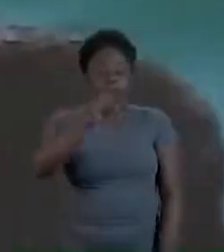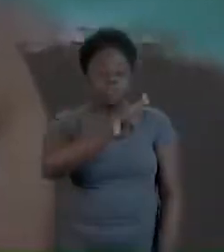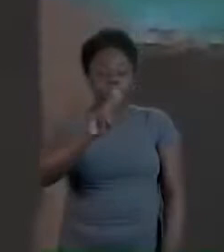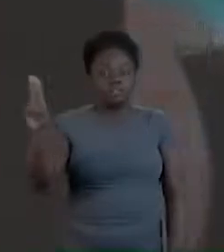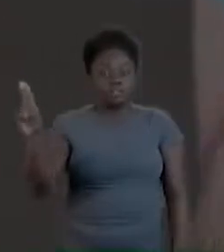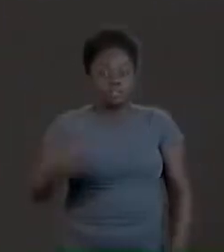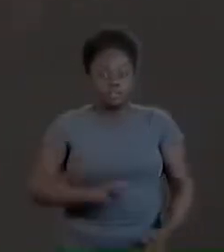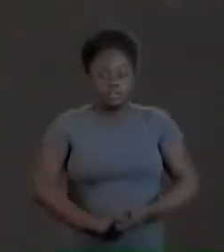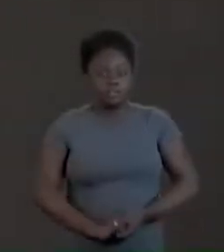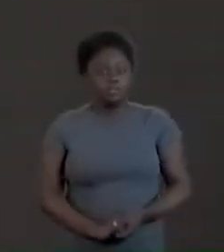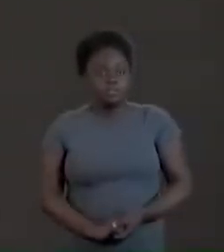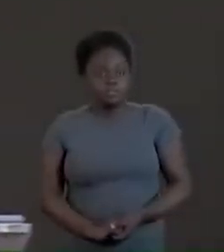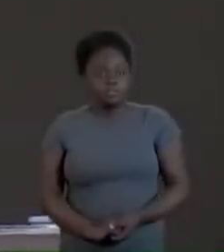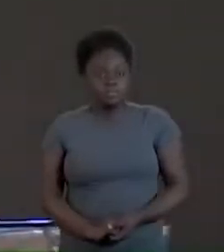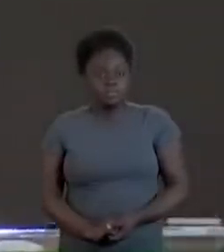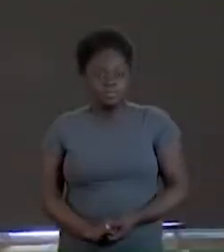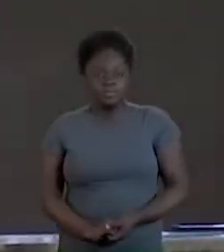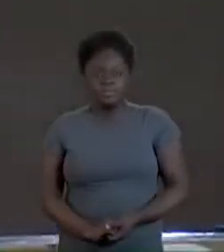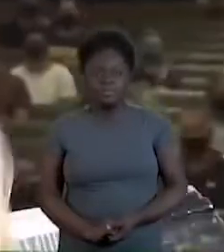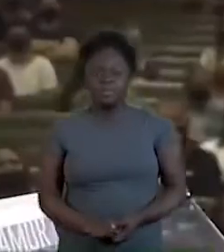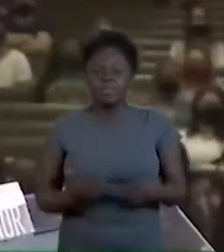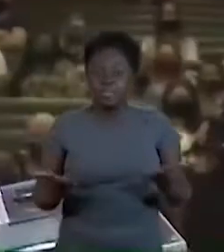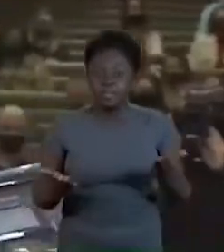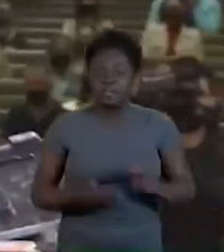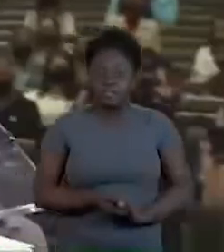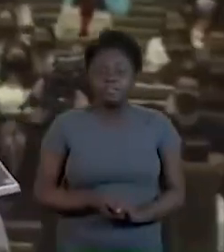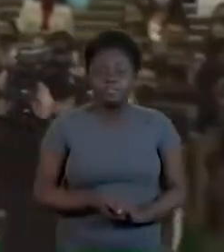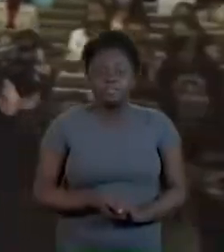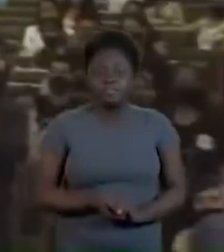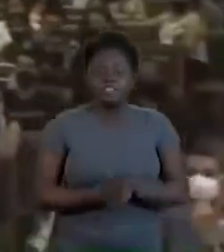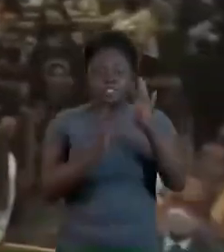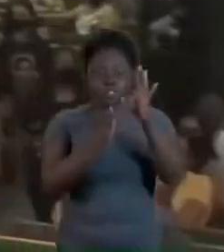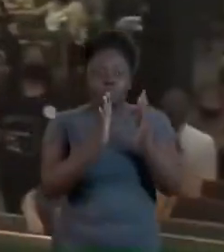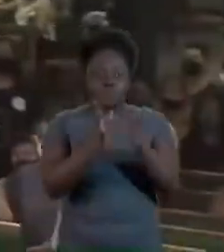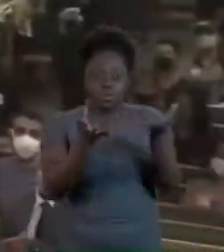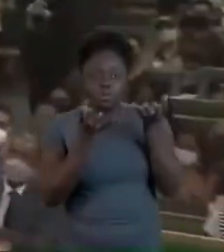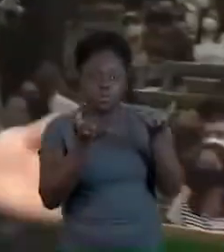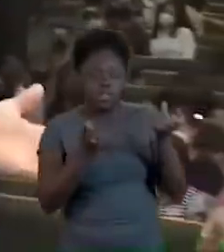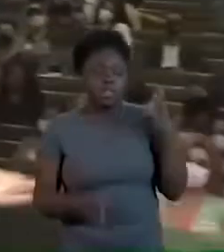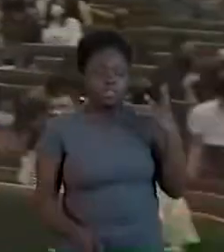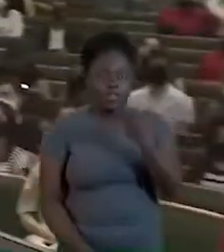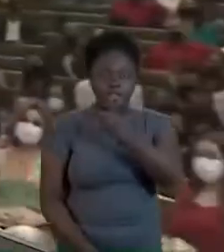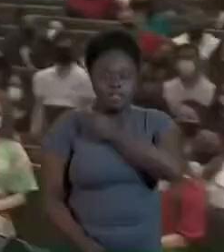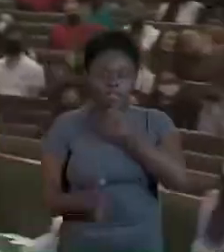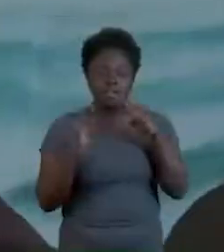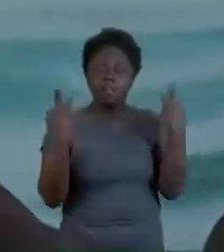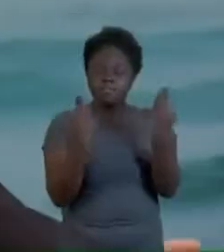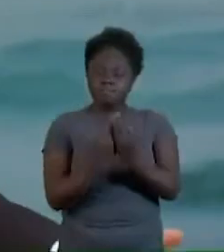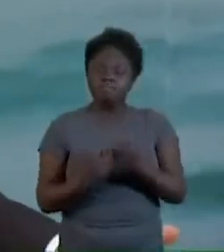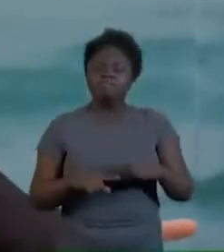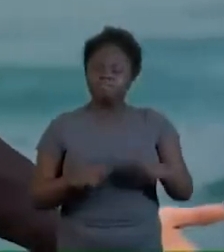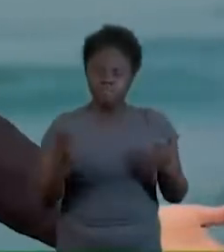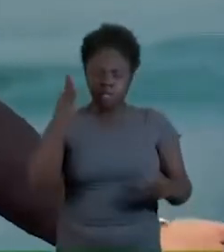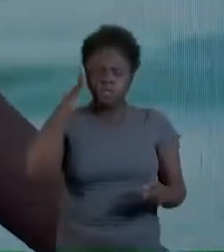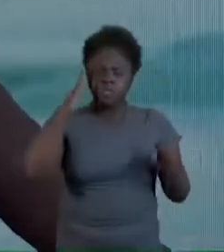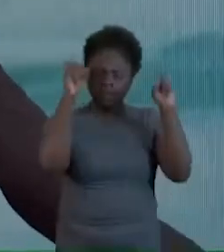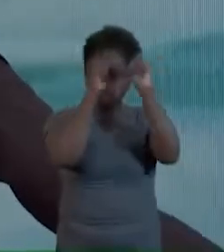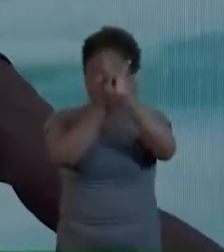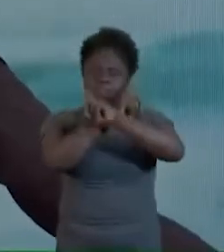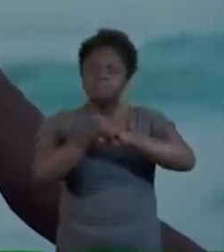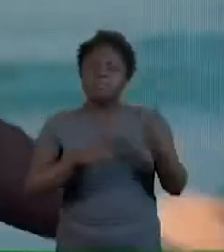três, Barreto. É essa raça aí que Jesus quer salvar. Agora eu sei que é complicado. Por